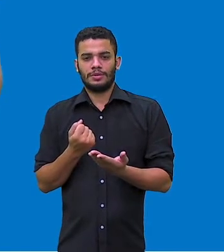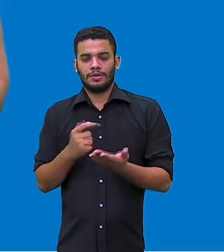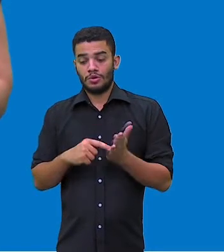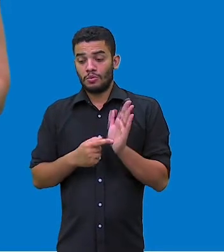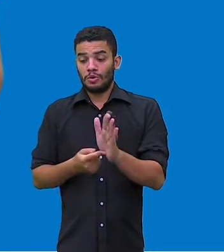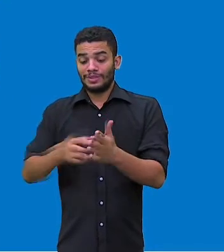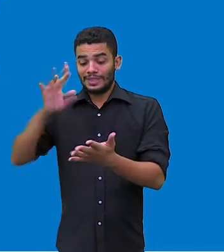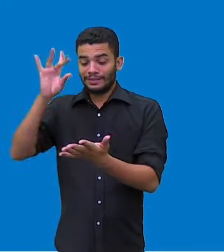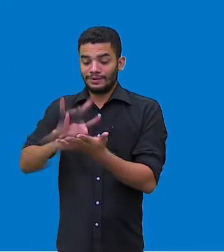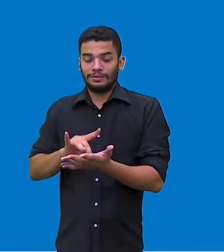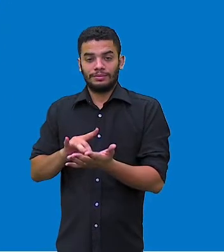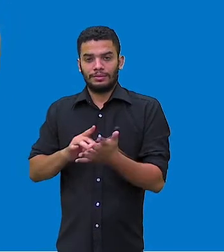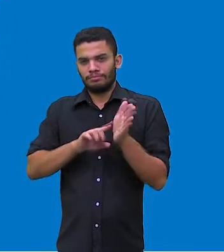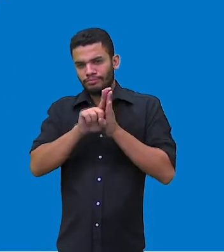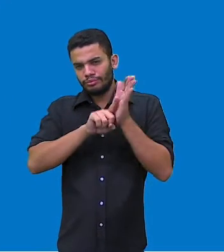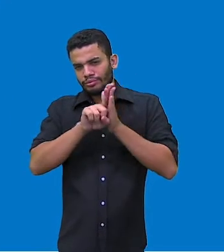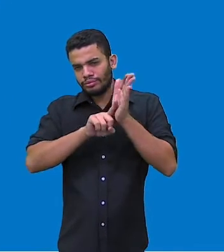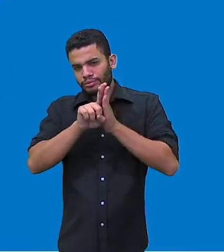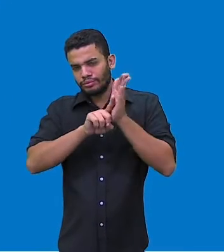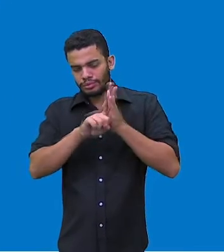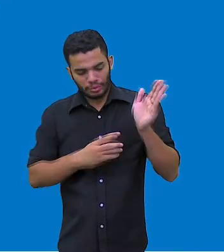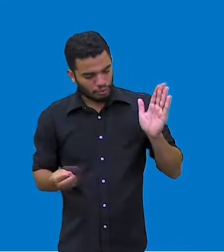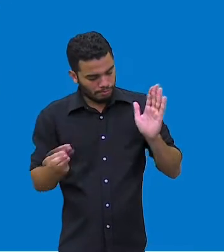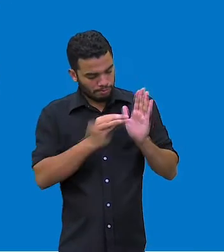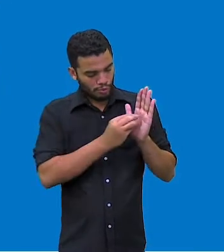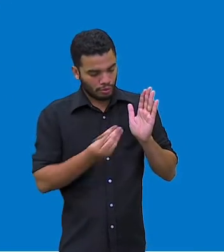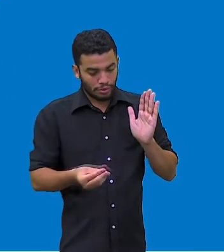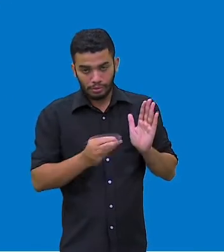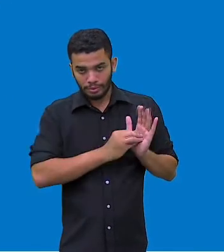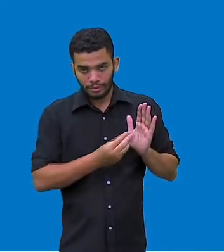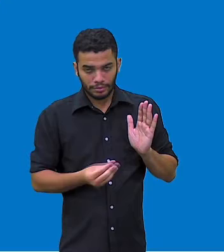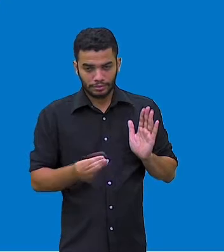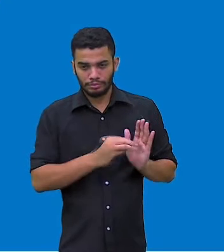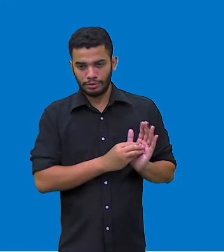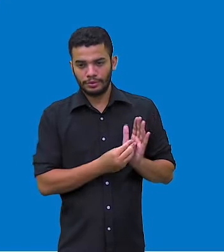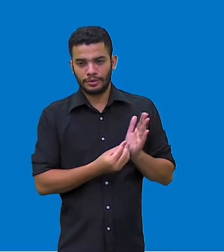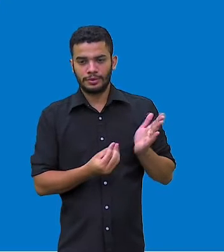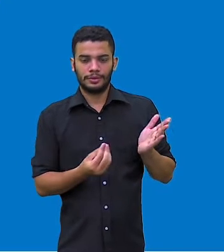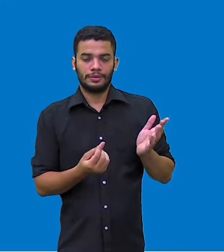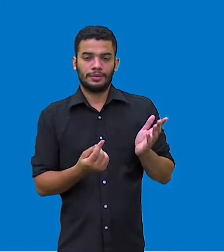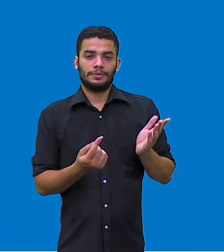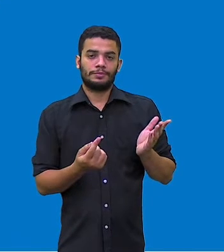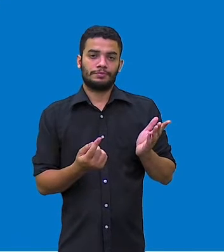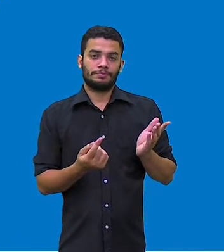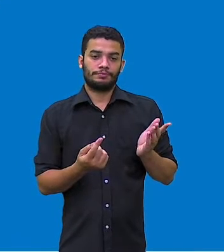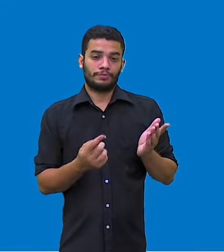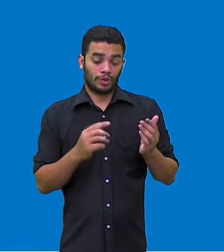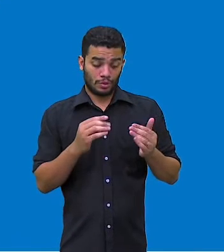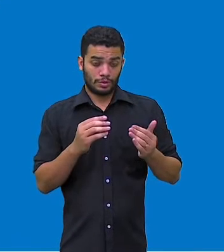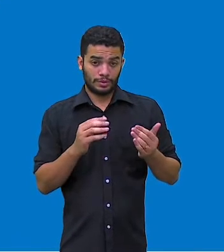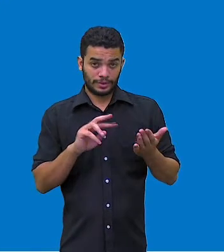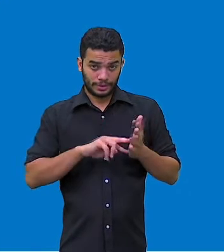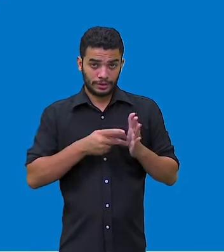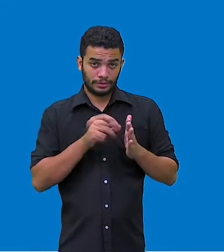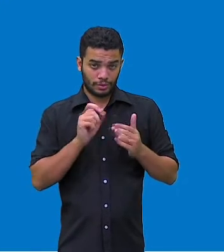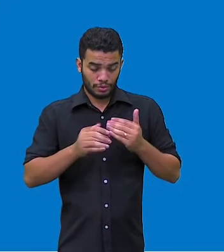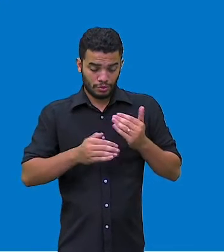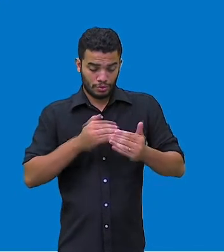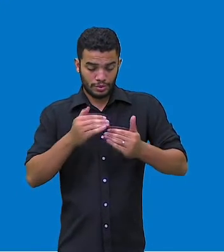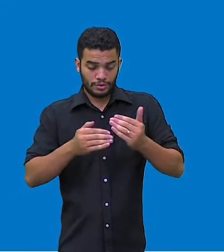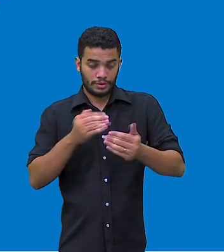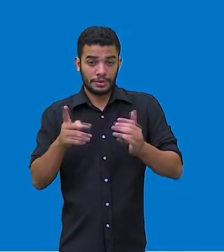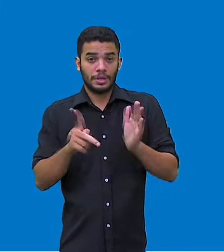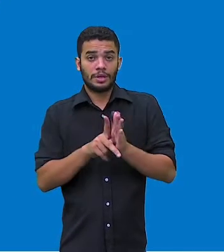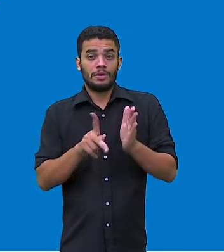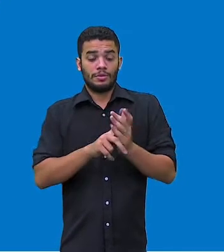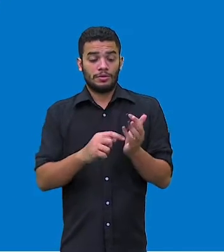dados, informações, né? Até discurso aí de uma autoridade. Então, o desenvolvimento aí, ele serve justamente para você argumentar